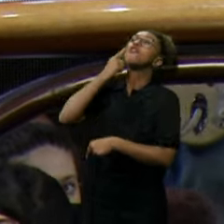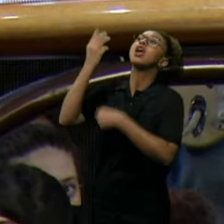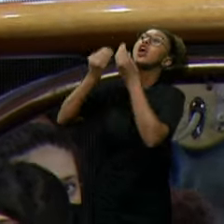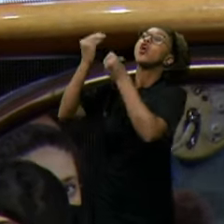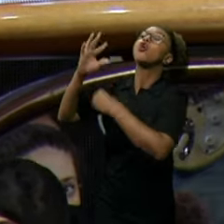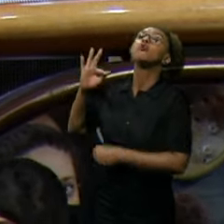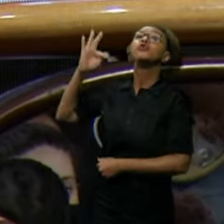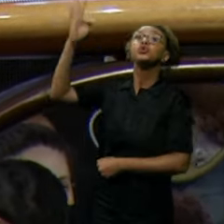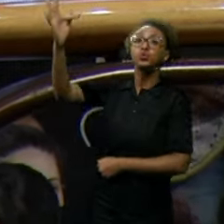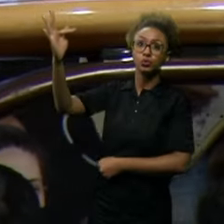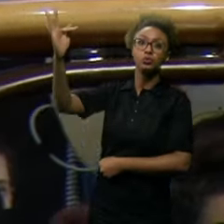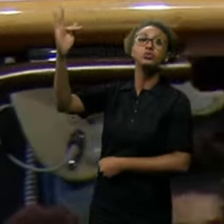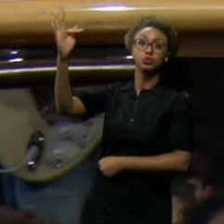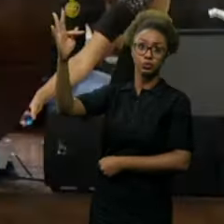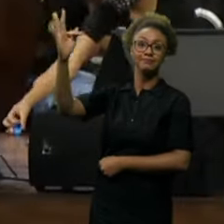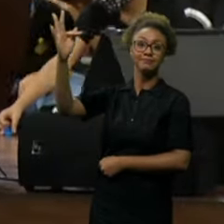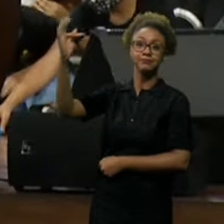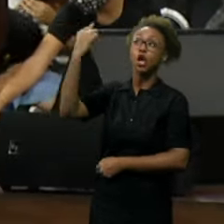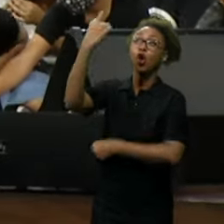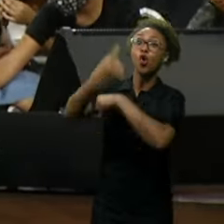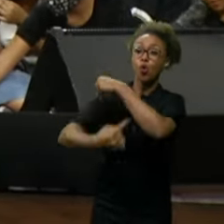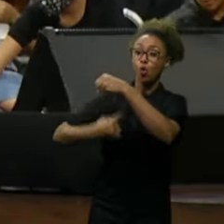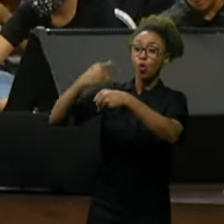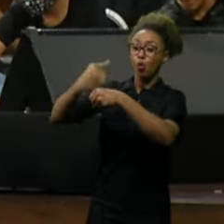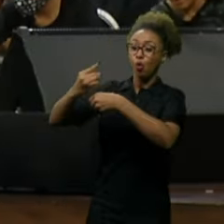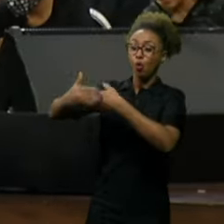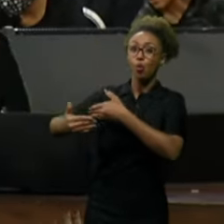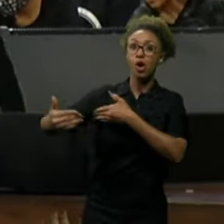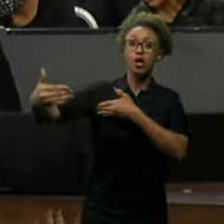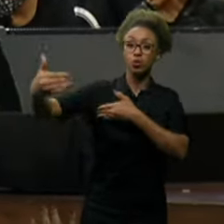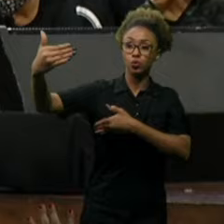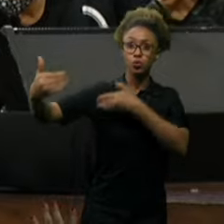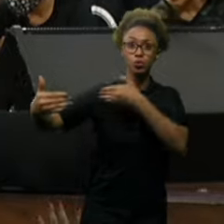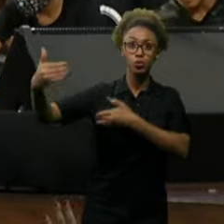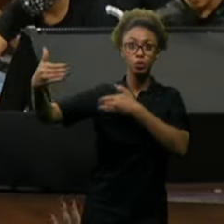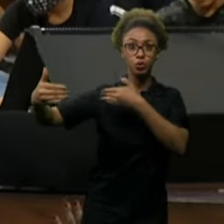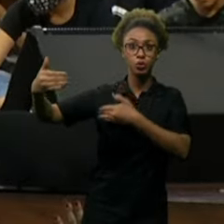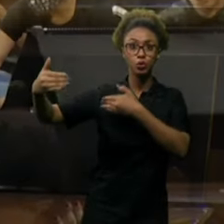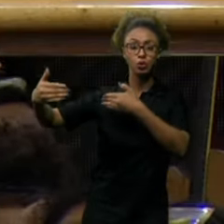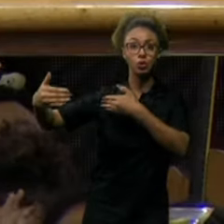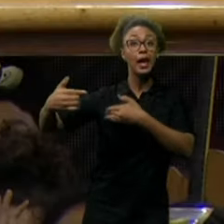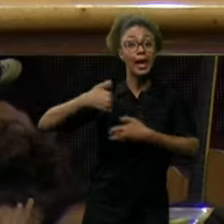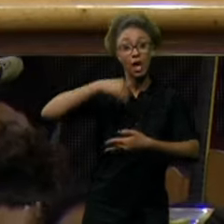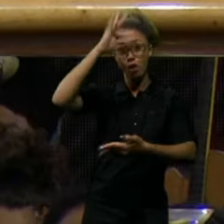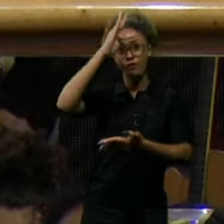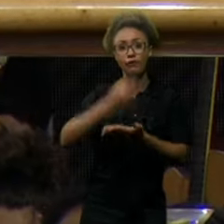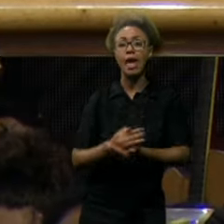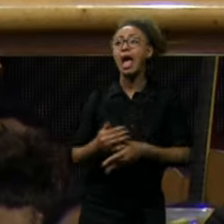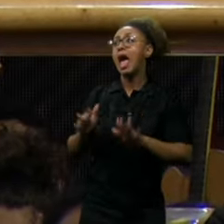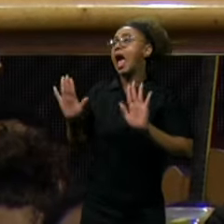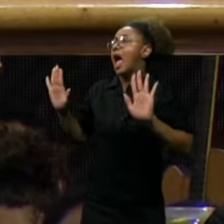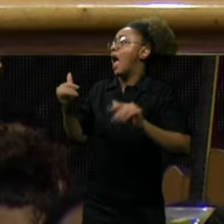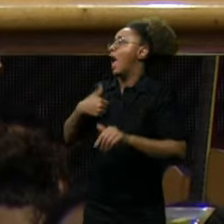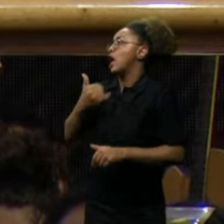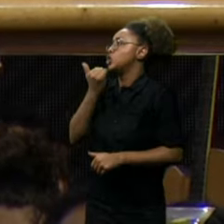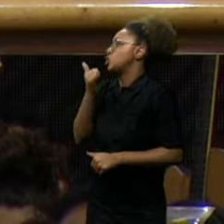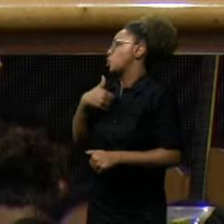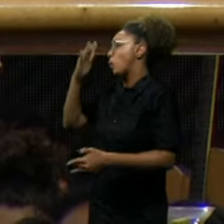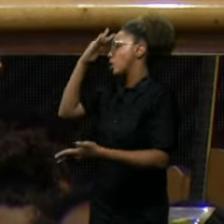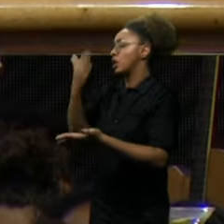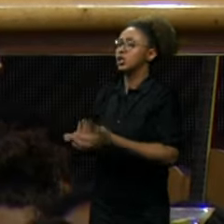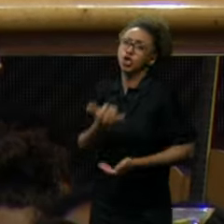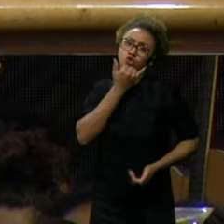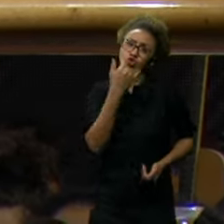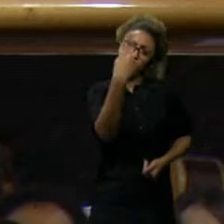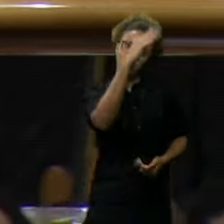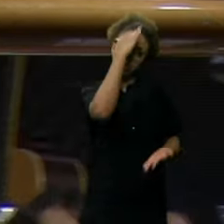um ano e eu estou declarando aqui debaixo de fé Camila mas eu não tô querendo não então não precisa crer porque